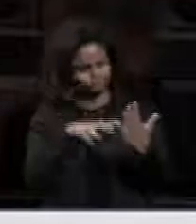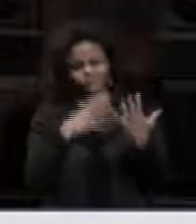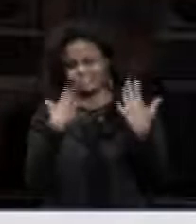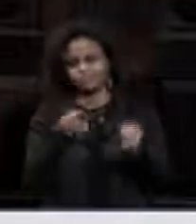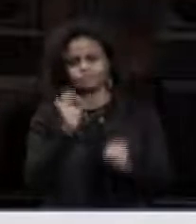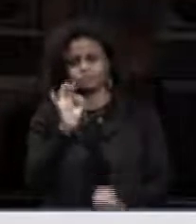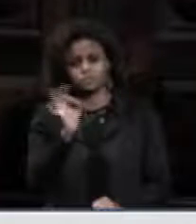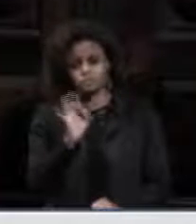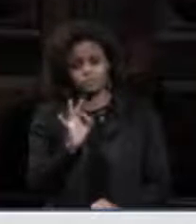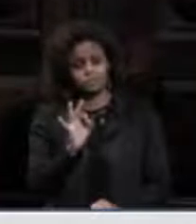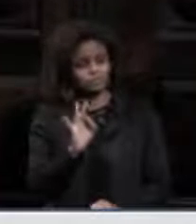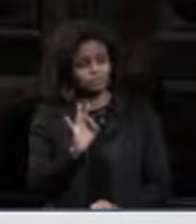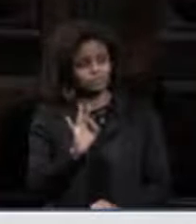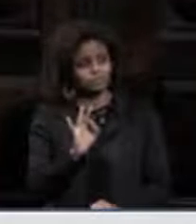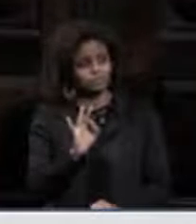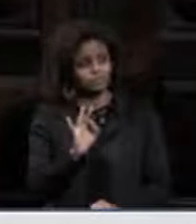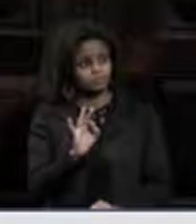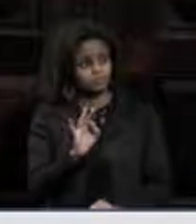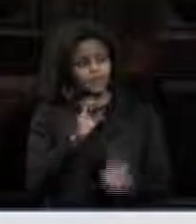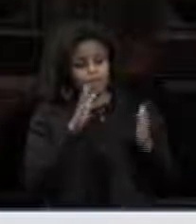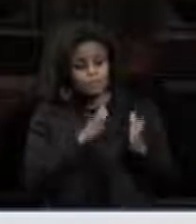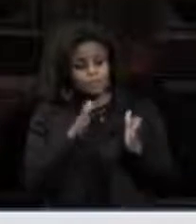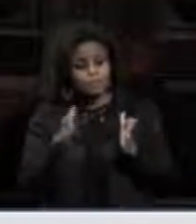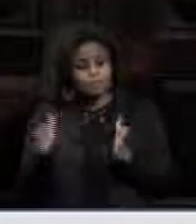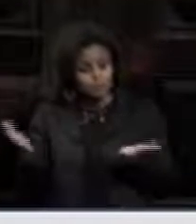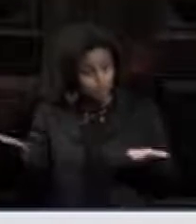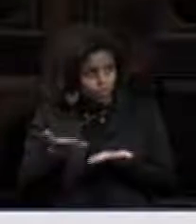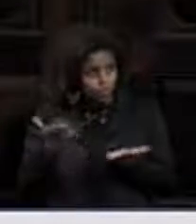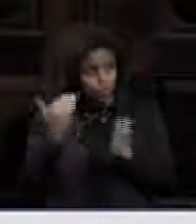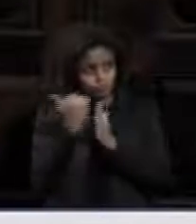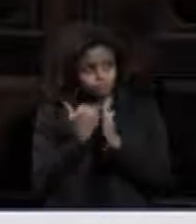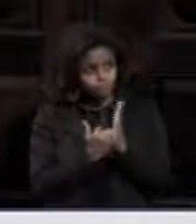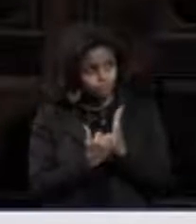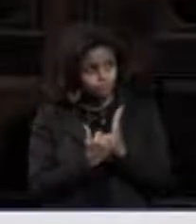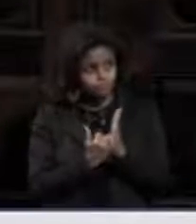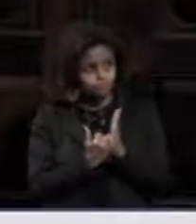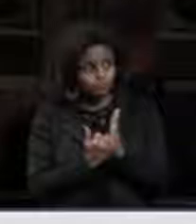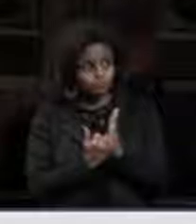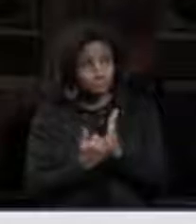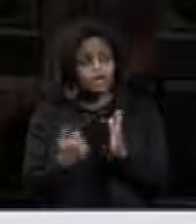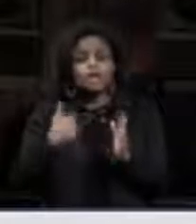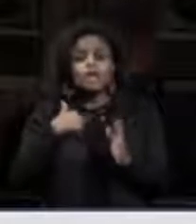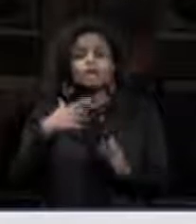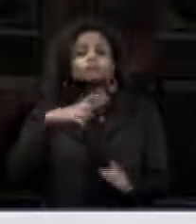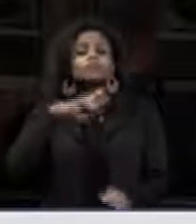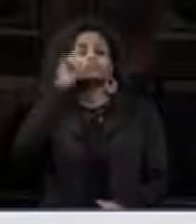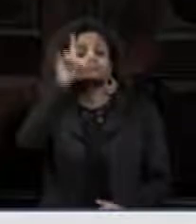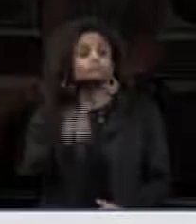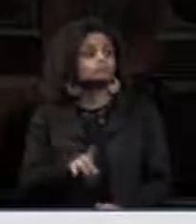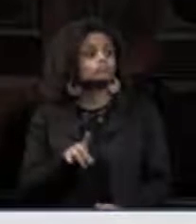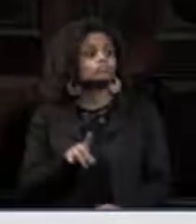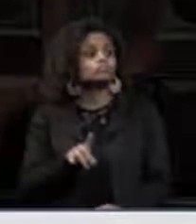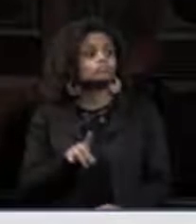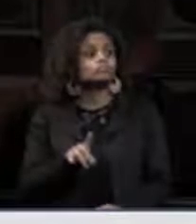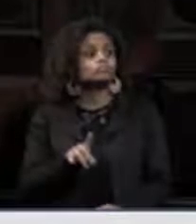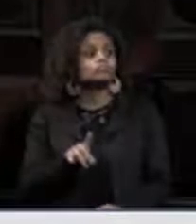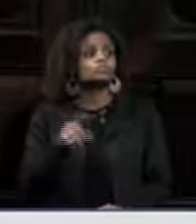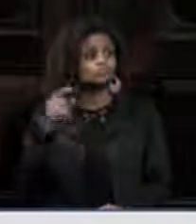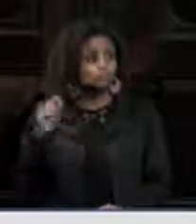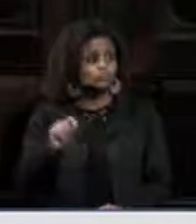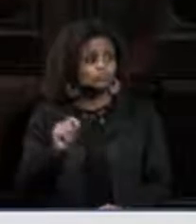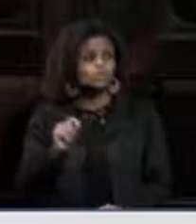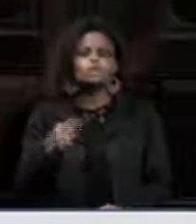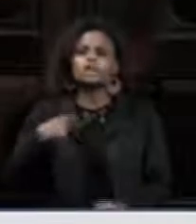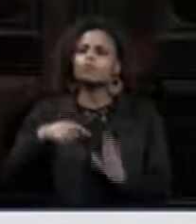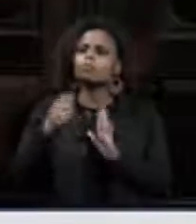ele, na ordem do dia, automaticamente me assiste o direito de eu me inscrever